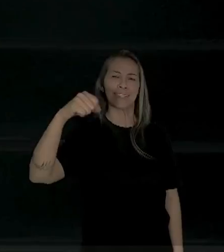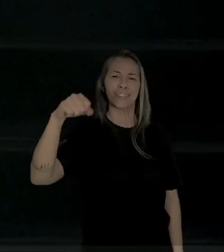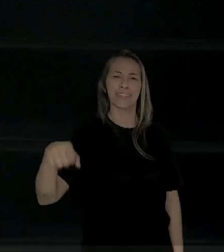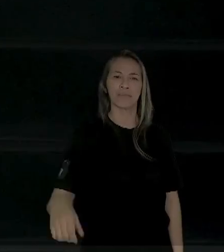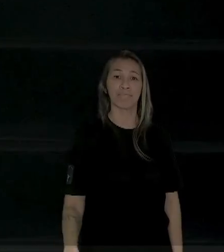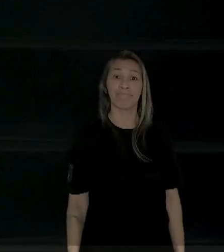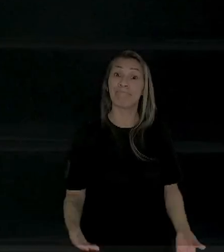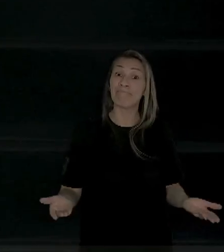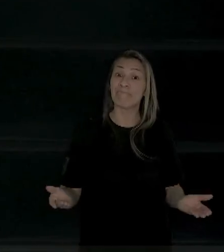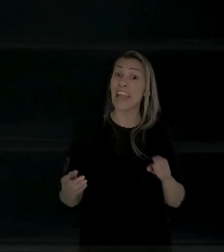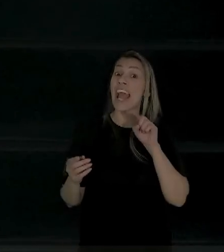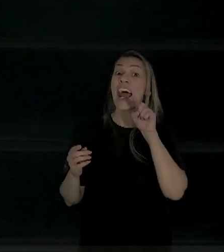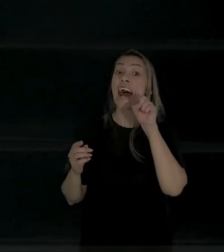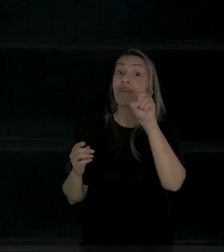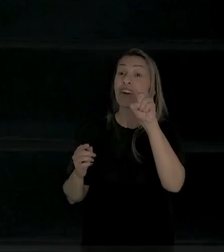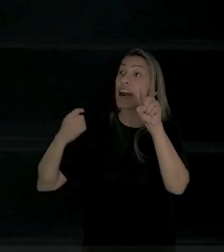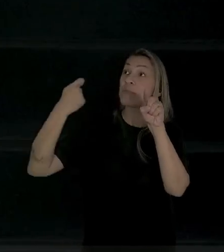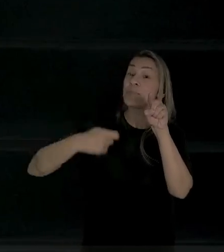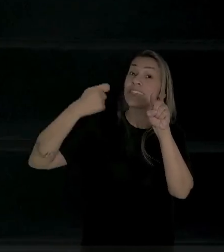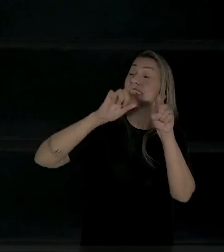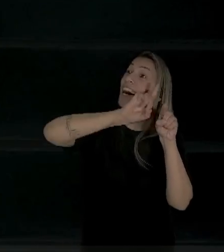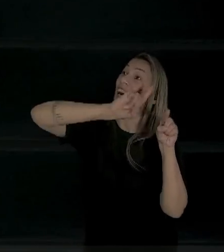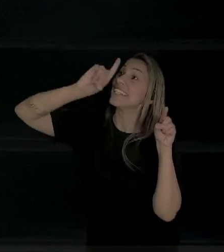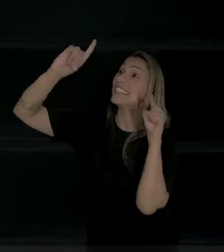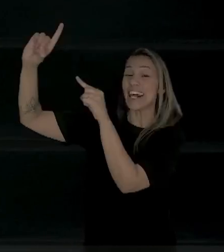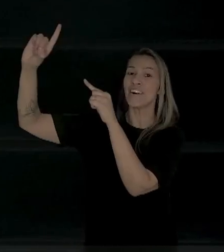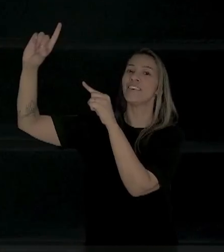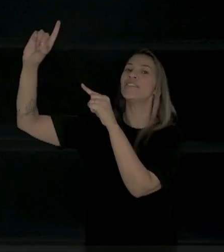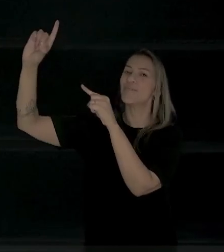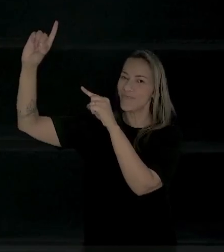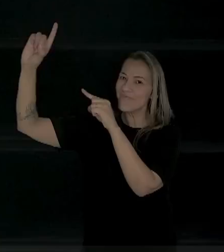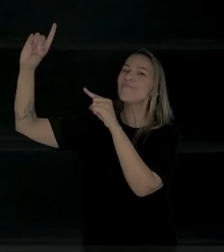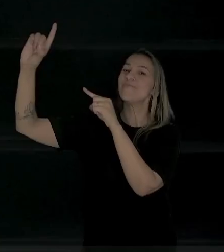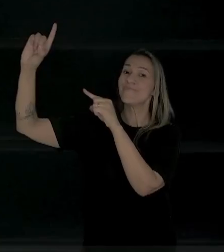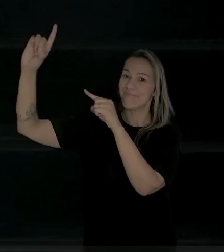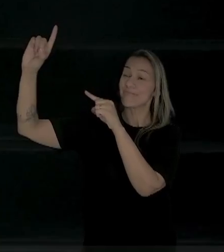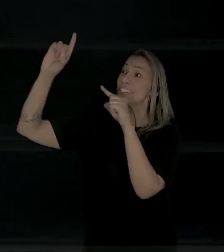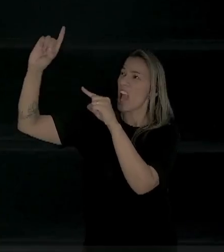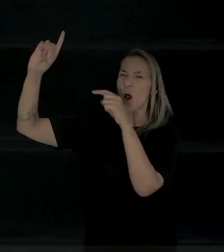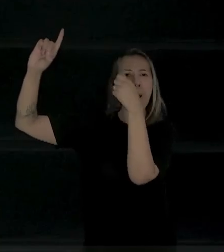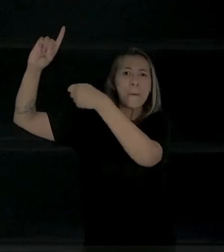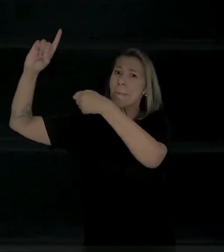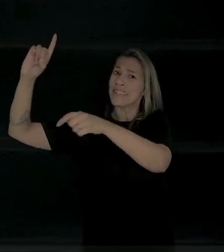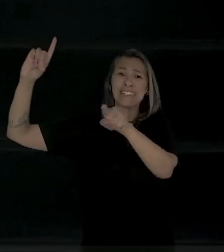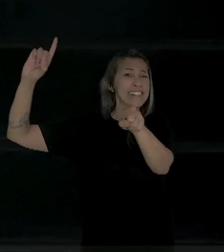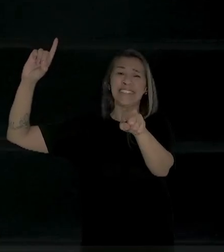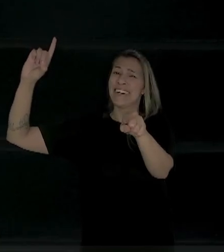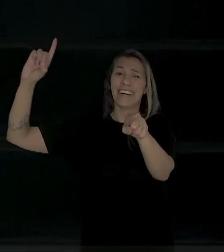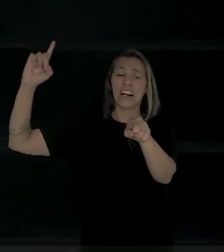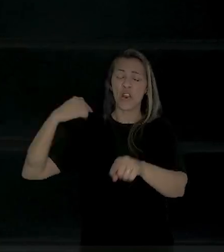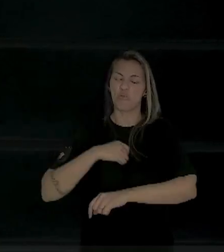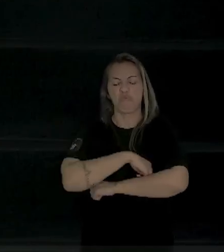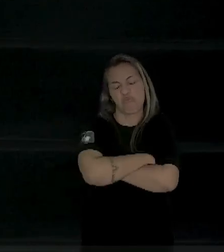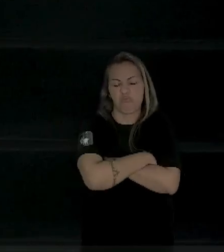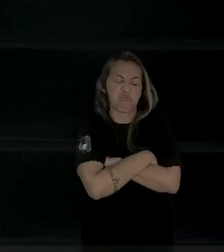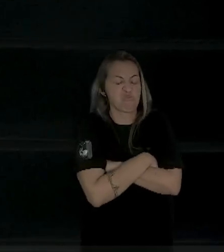você. É você que precisa de Deus. Se eu ficar na minha casa, fazendo biquinho, falar, eu não